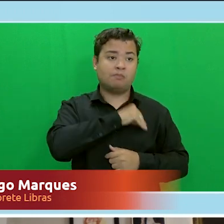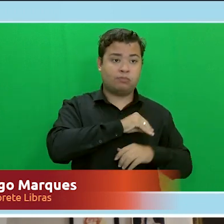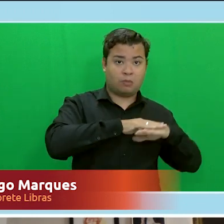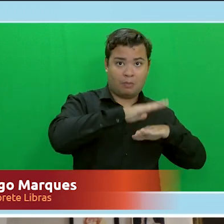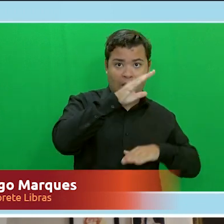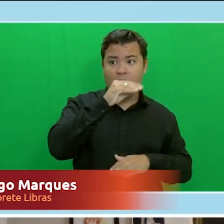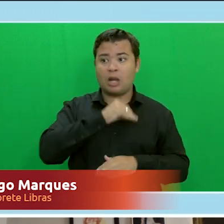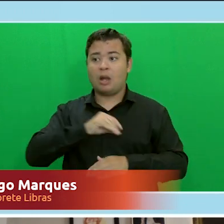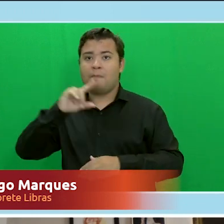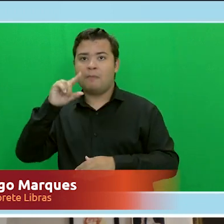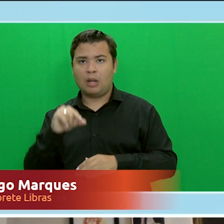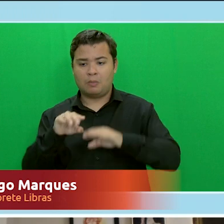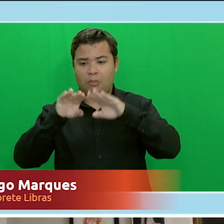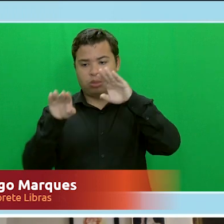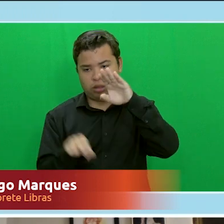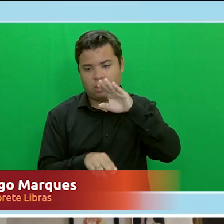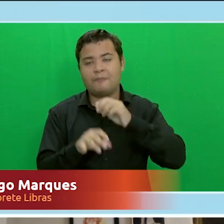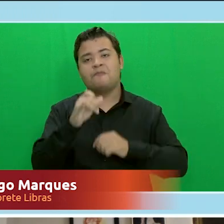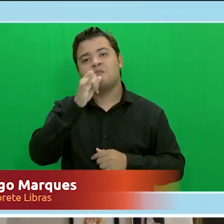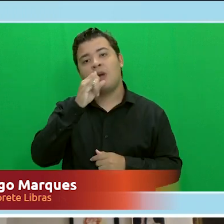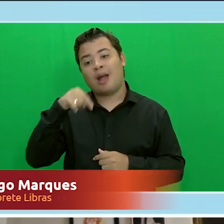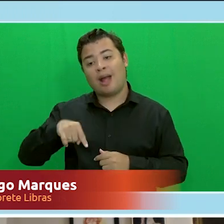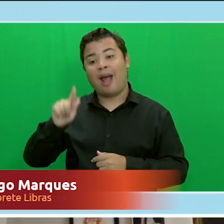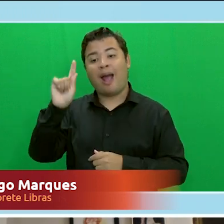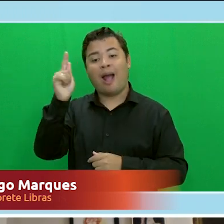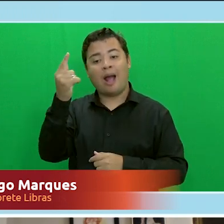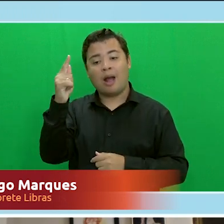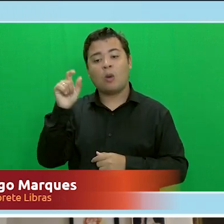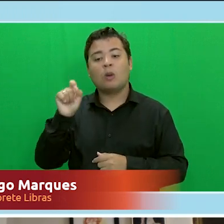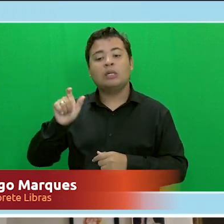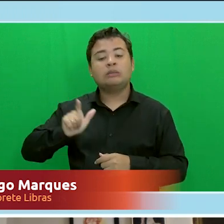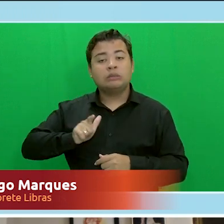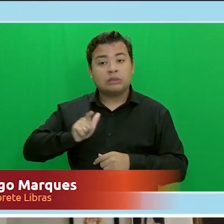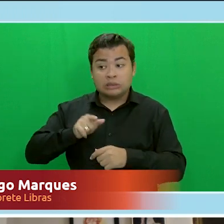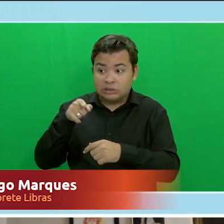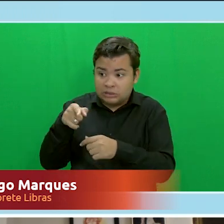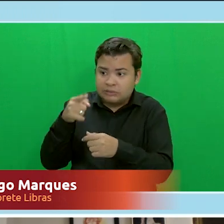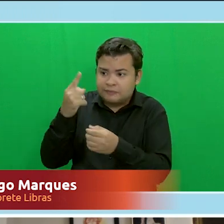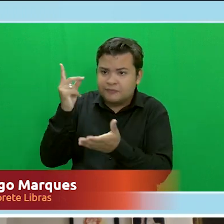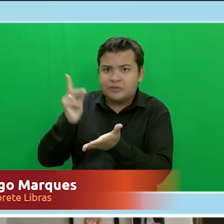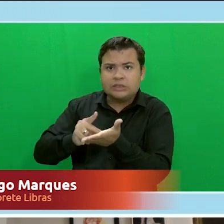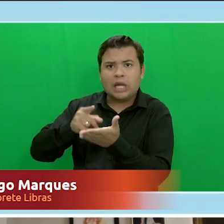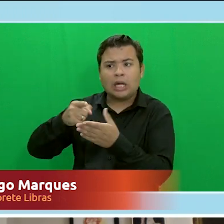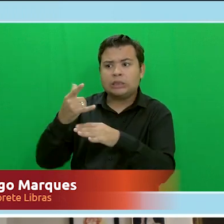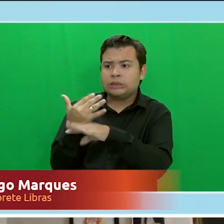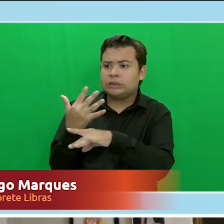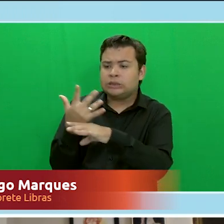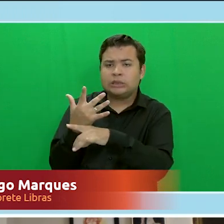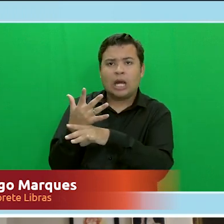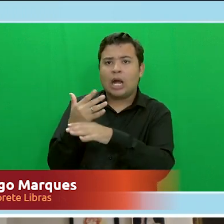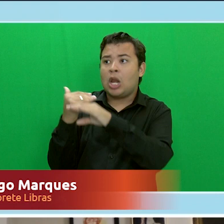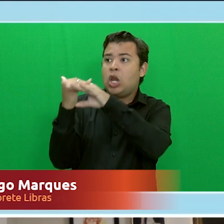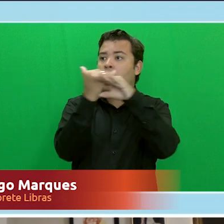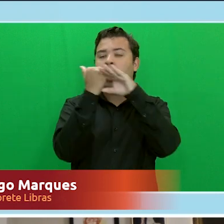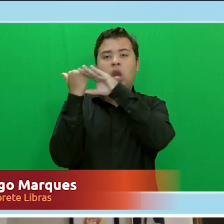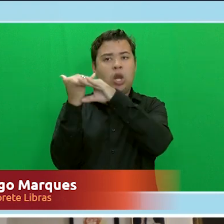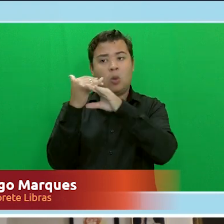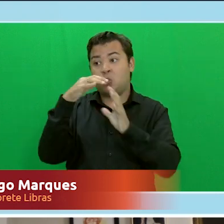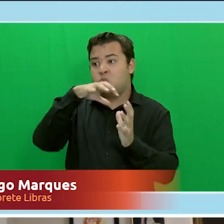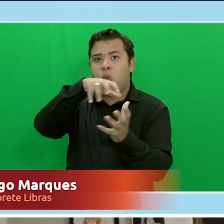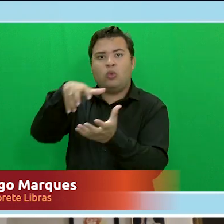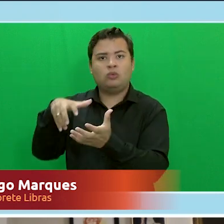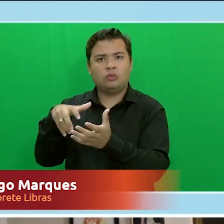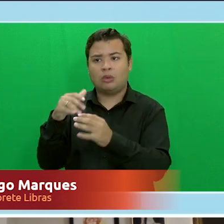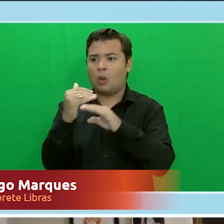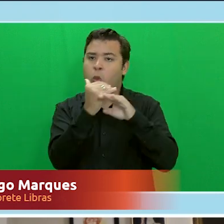menos e o que ganha mais. Goiânia, por exemplo, é considerada uma das cidades mais desiguais do mundo, mas não é